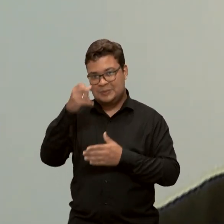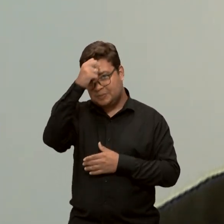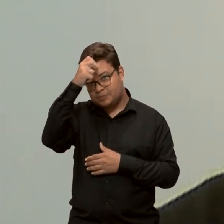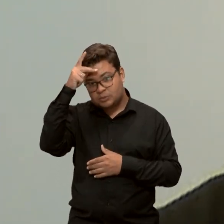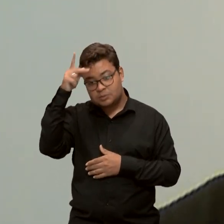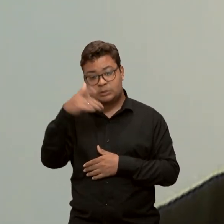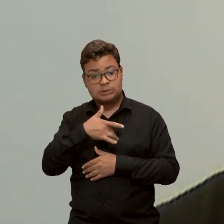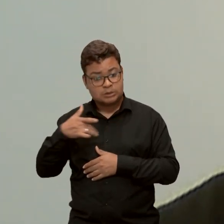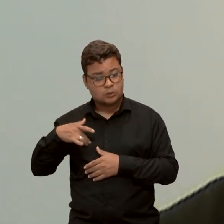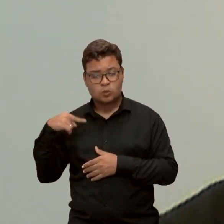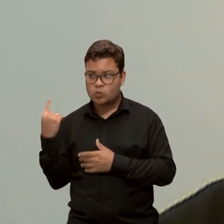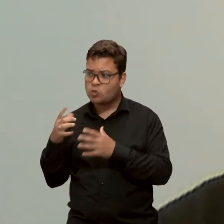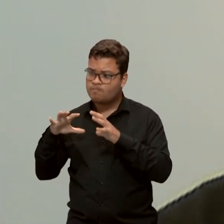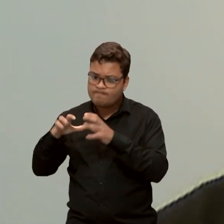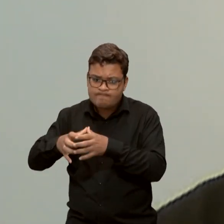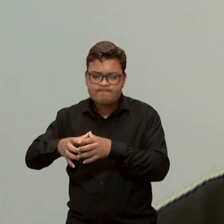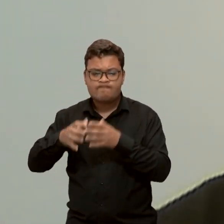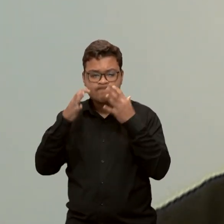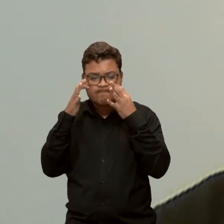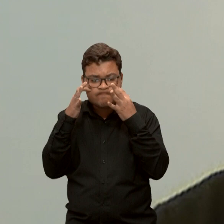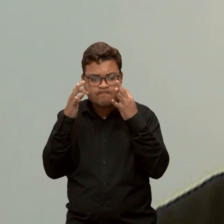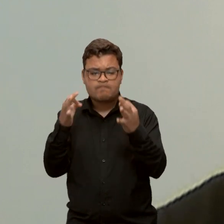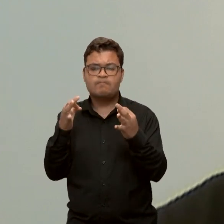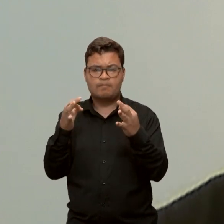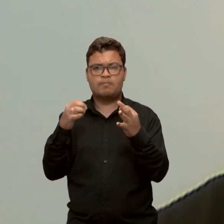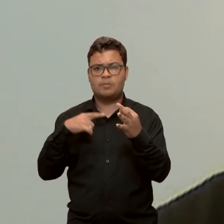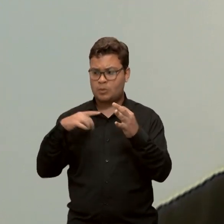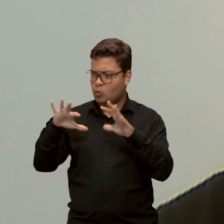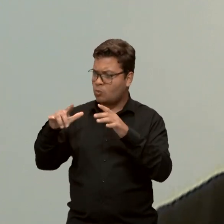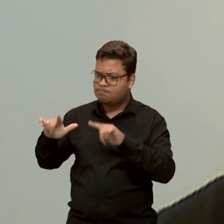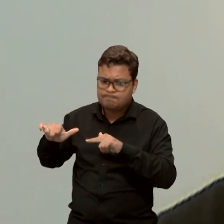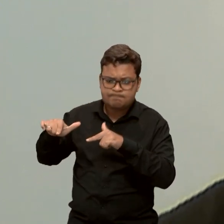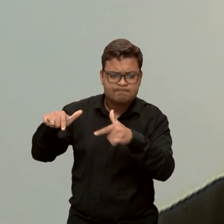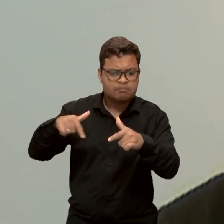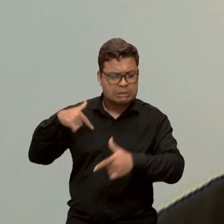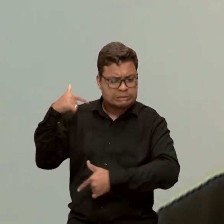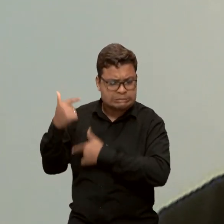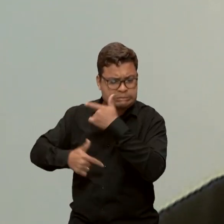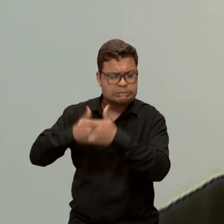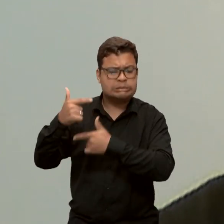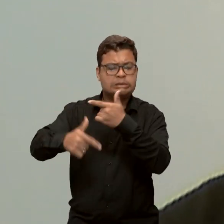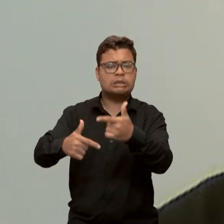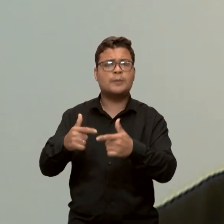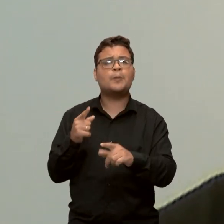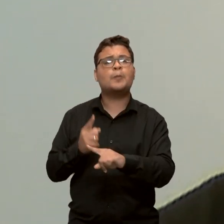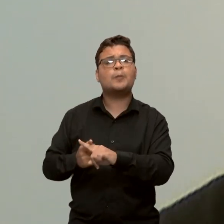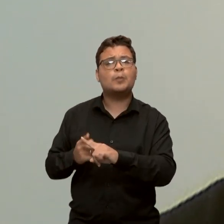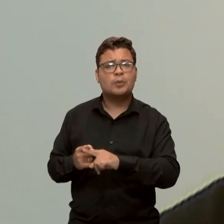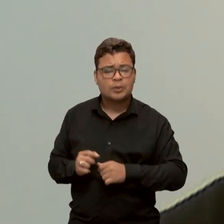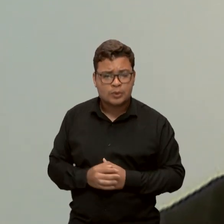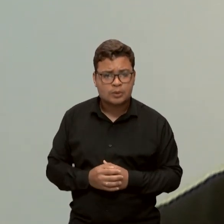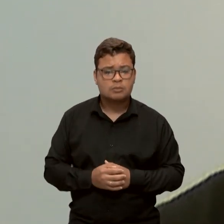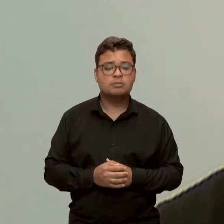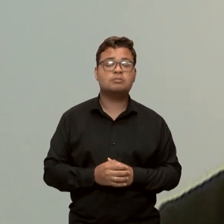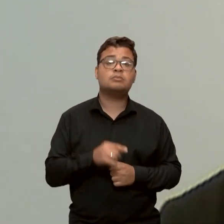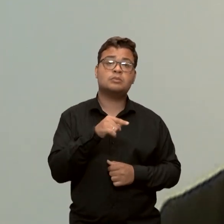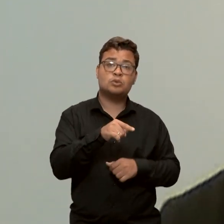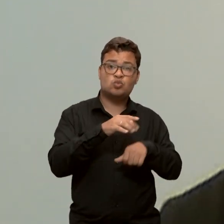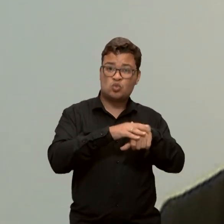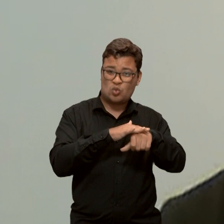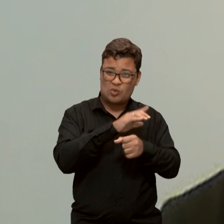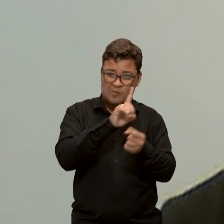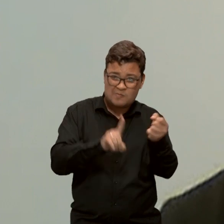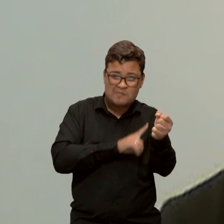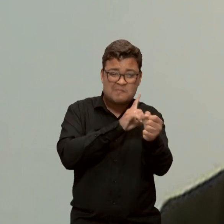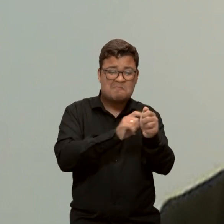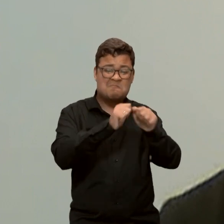gente vai ter uma explosão de vírus e que tipo de vírus será esse. Enfim, nós estamos aí com